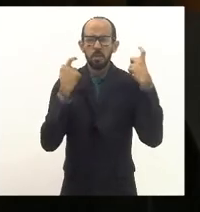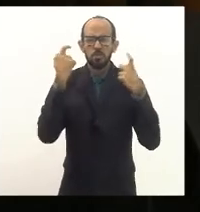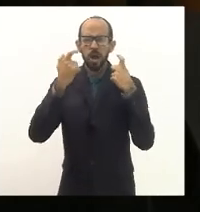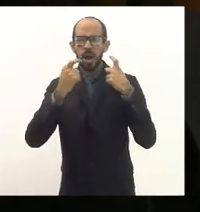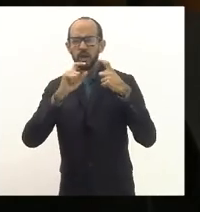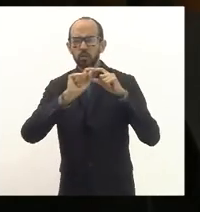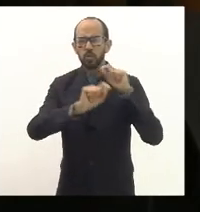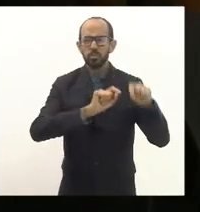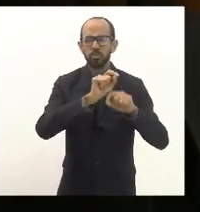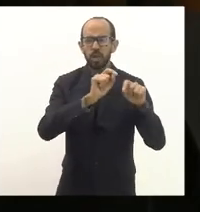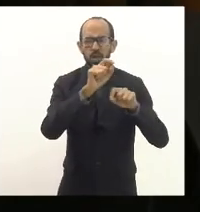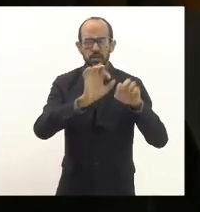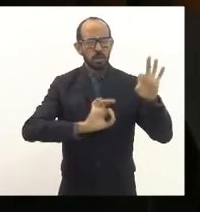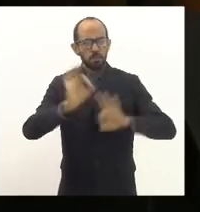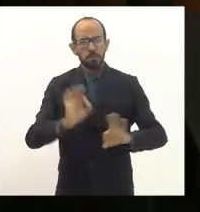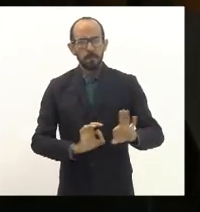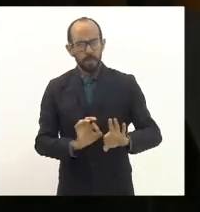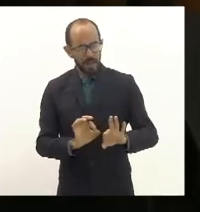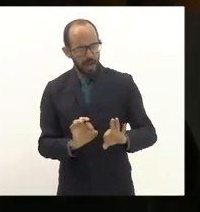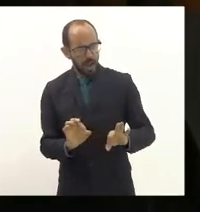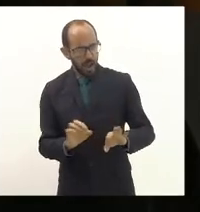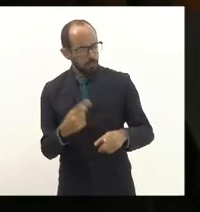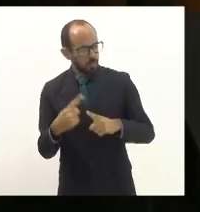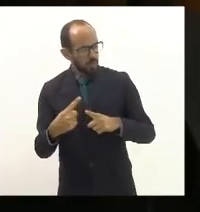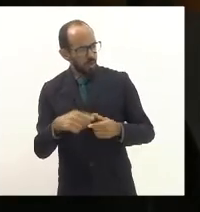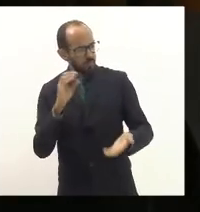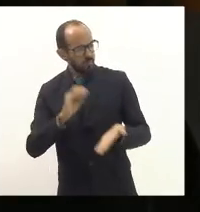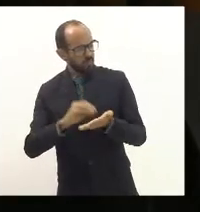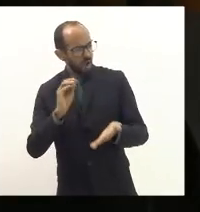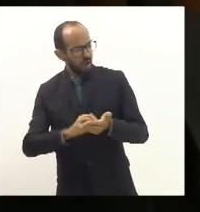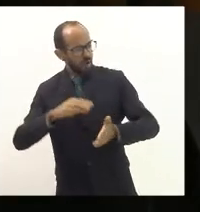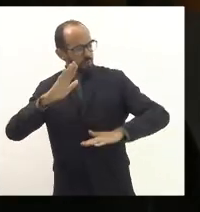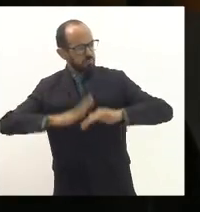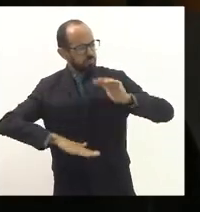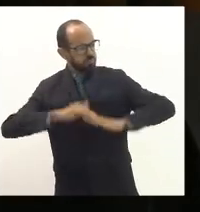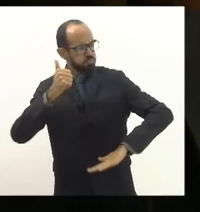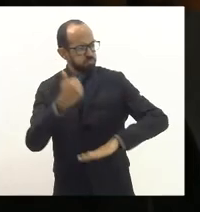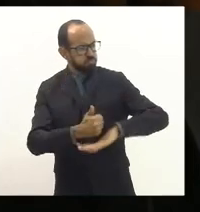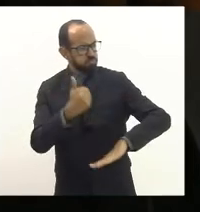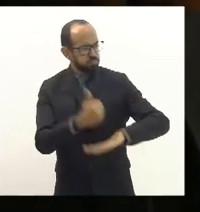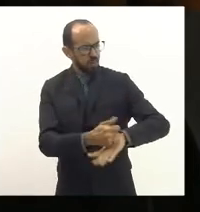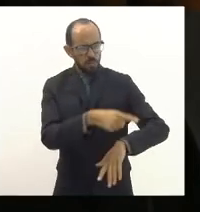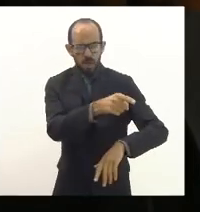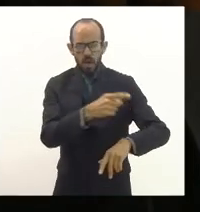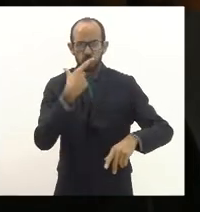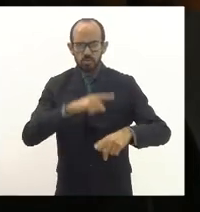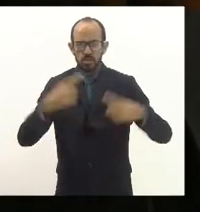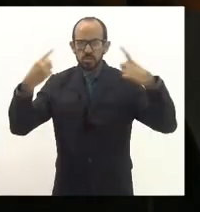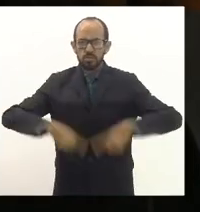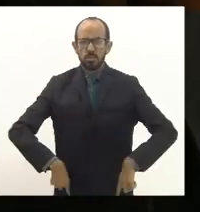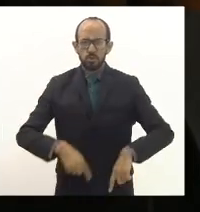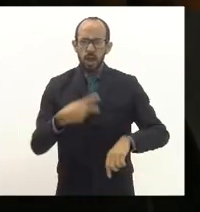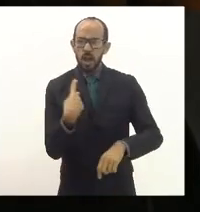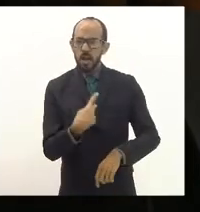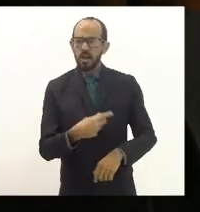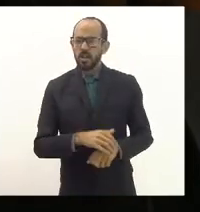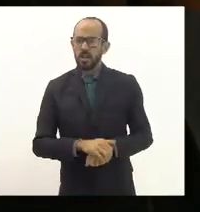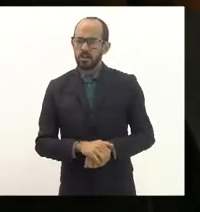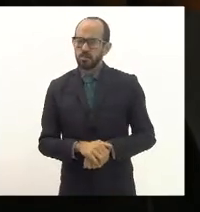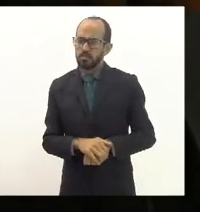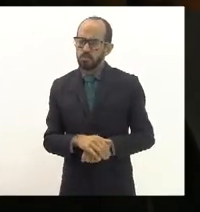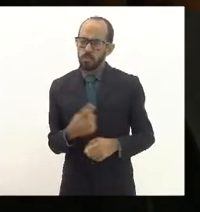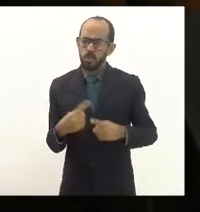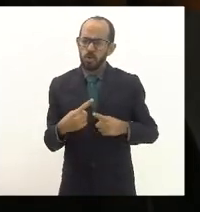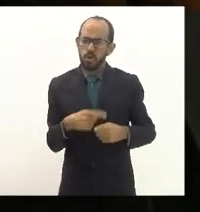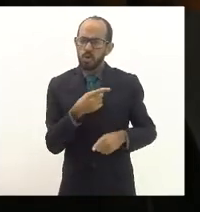se preparar, porque o senhor não está preparado, para enfrentar os seus adversários. Porque até onde